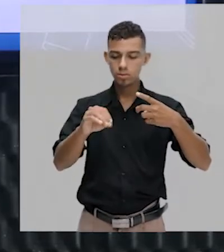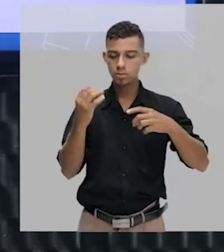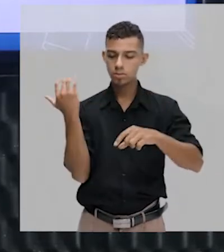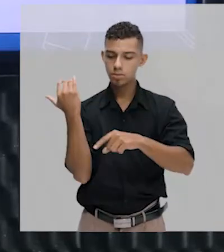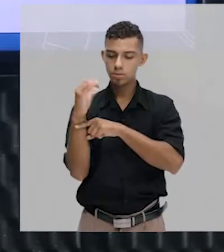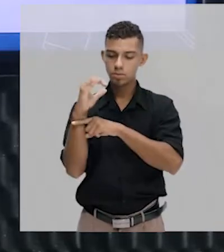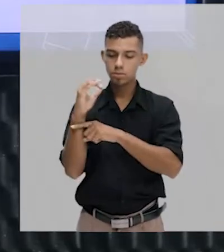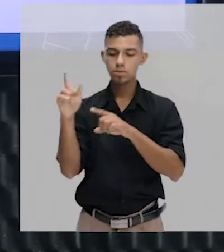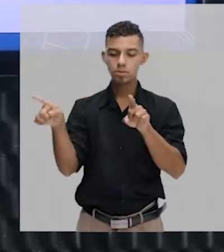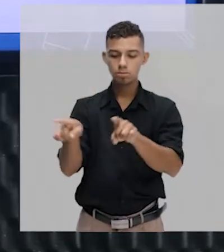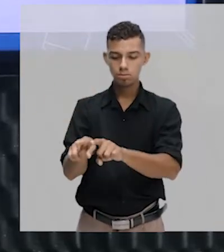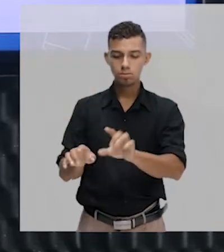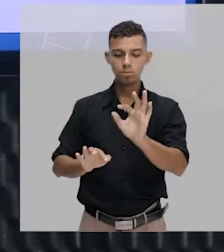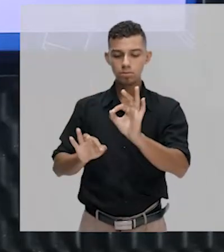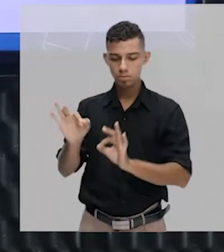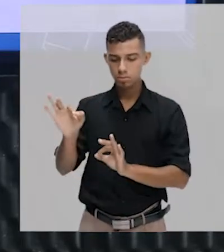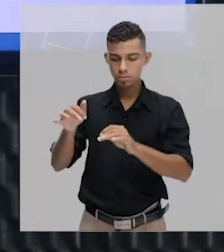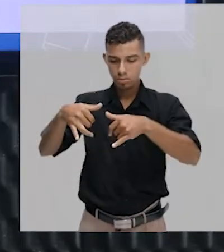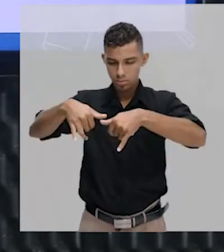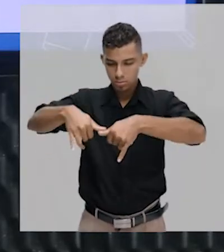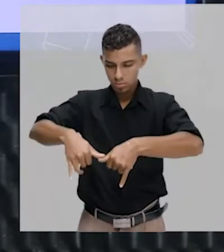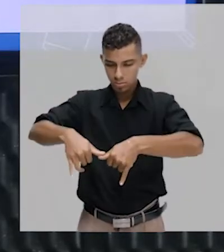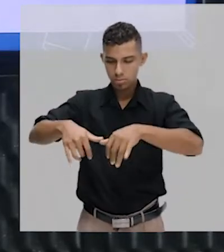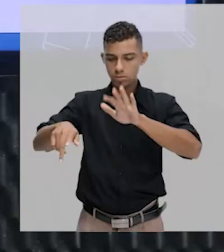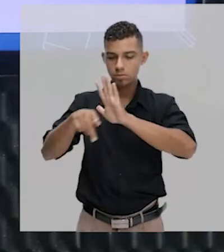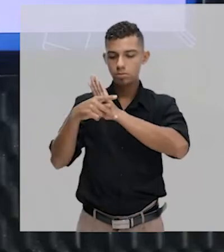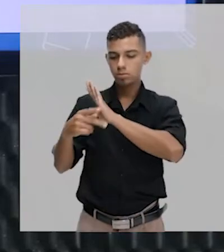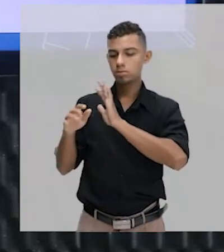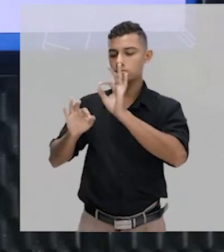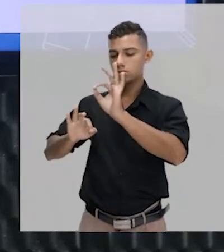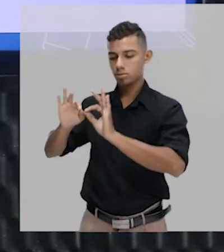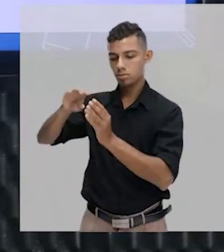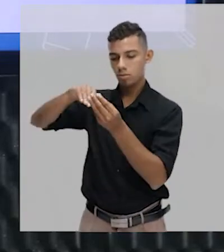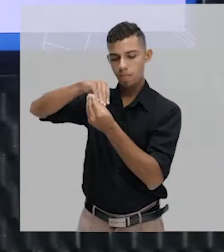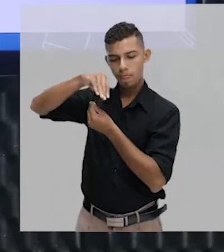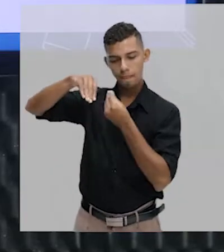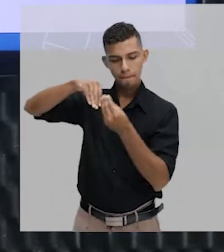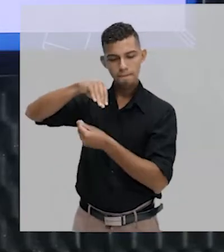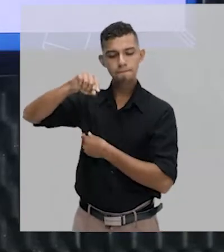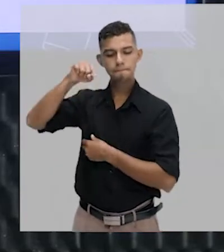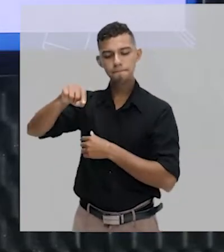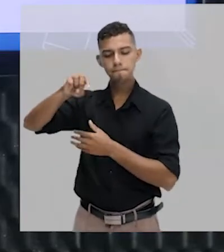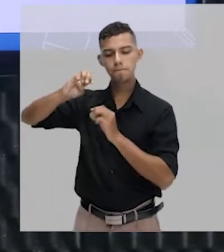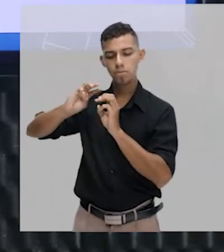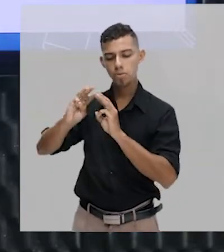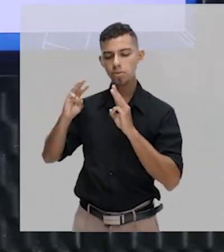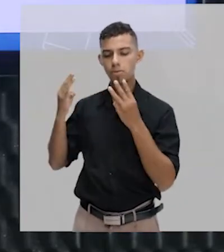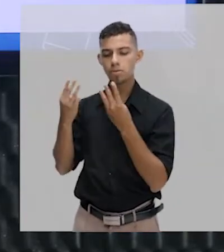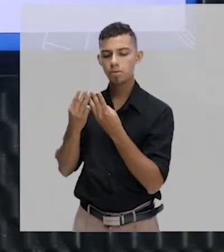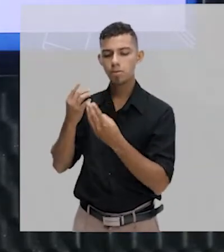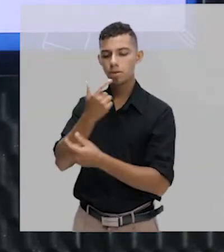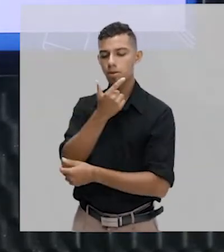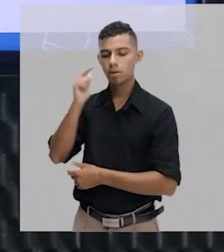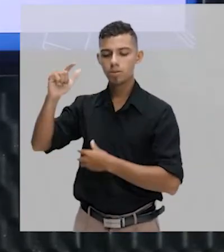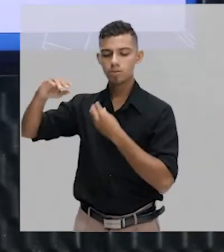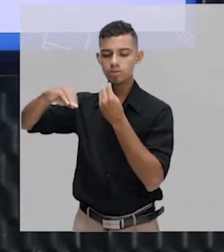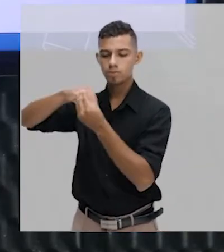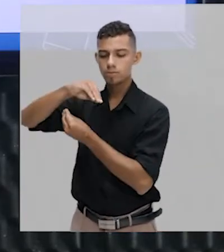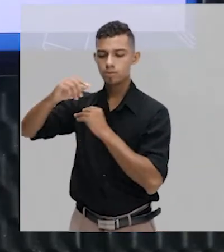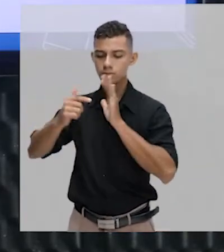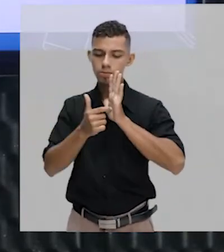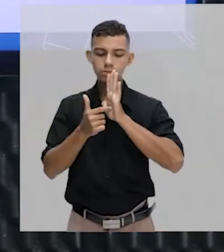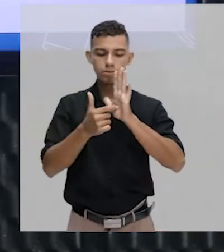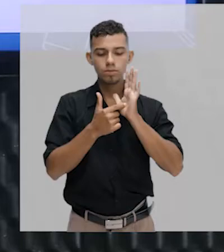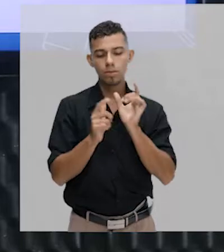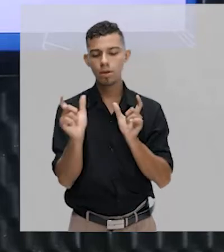a quantidade de uma substância nesses compostos, as massas da outra substância apresentariam entre